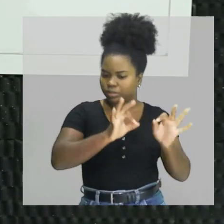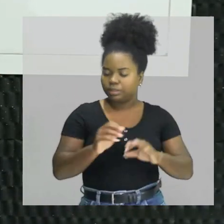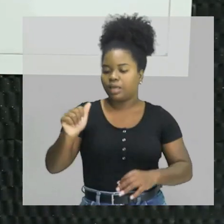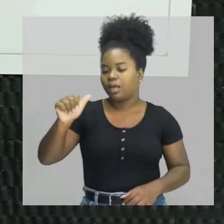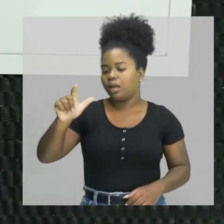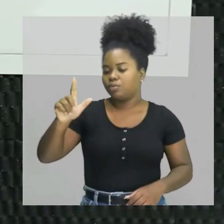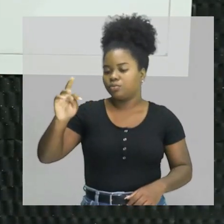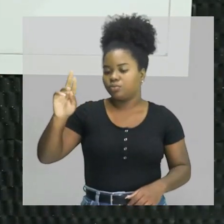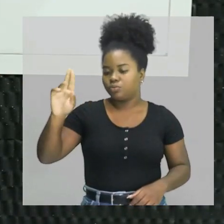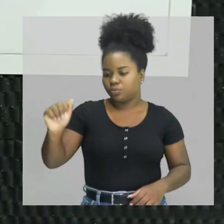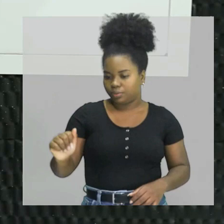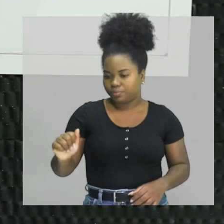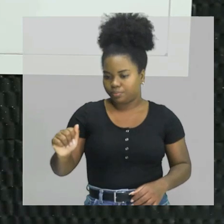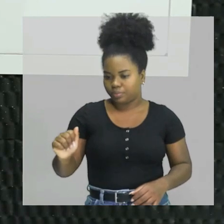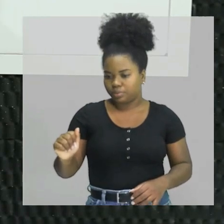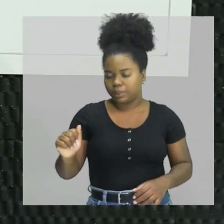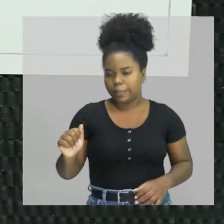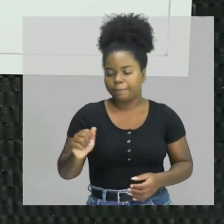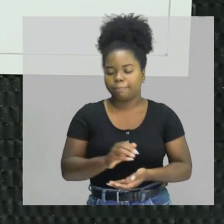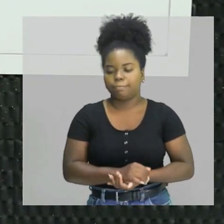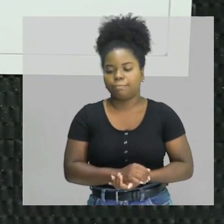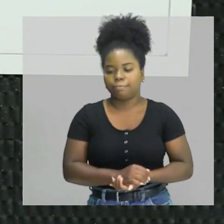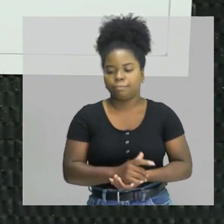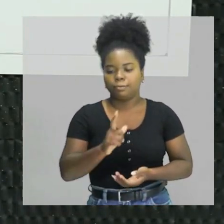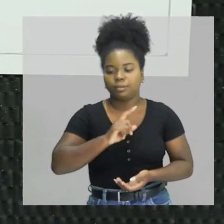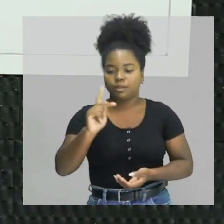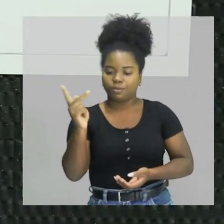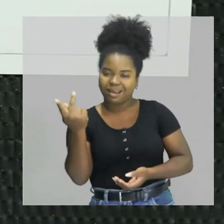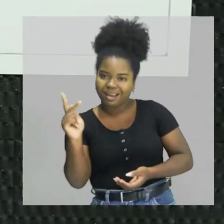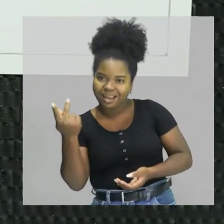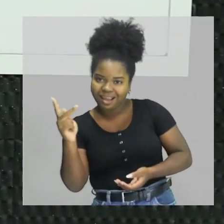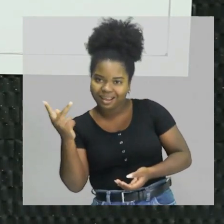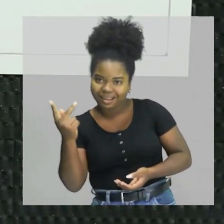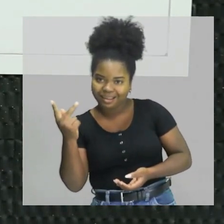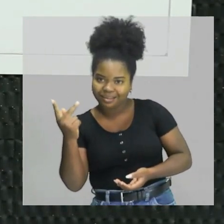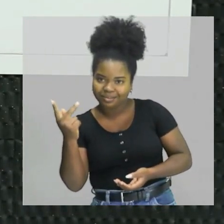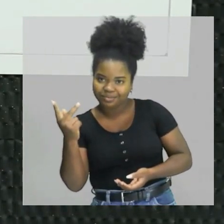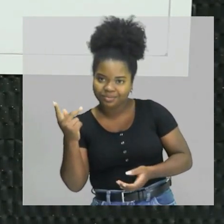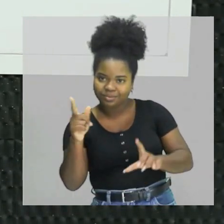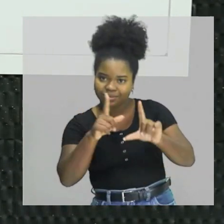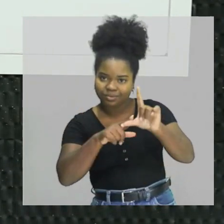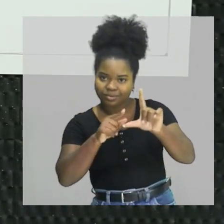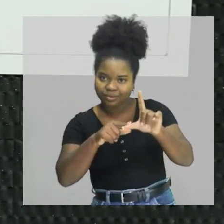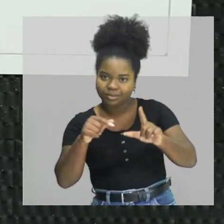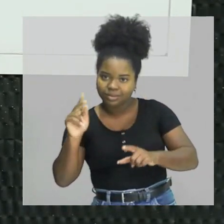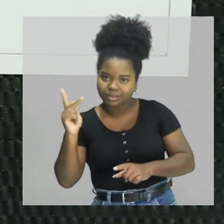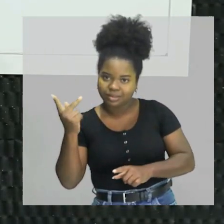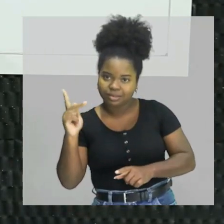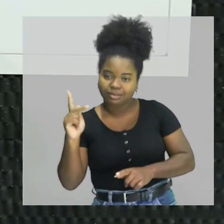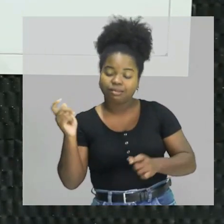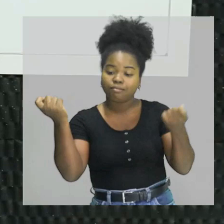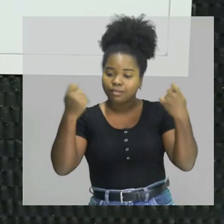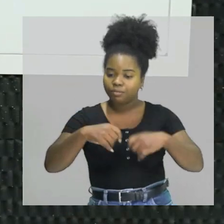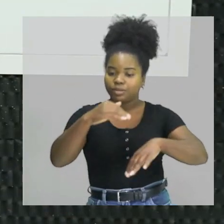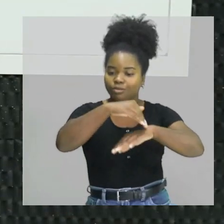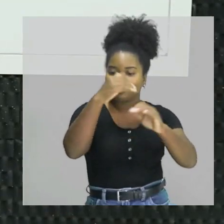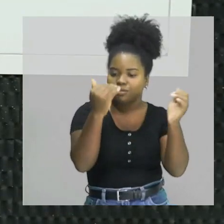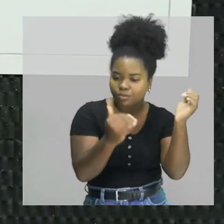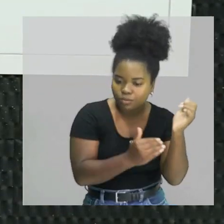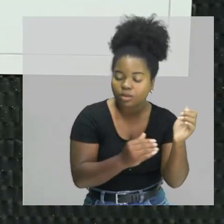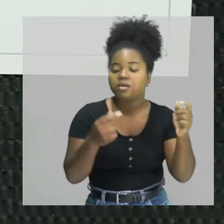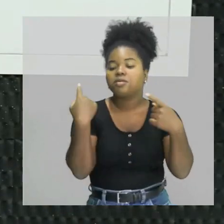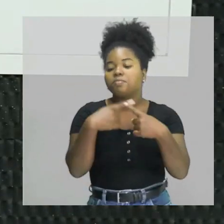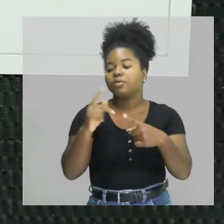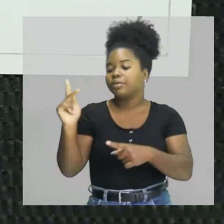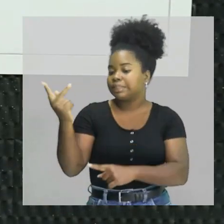altura. Tendo essa altura, né, que eu vou chamar aqui de Hzinho, eu consigo calcular essa altura toda. Porque essa altura